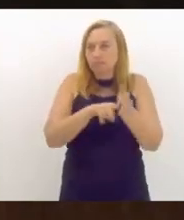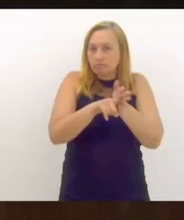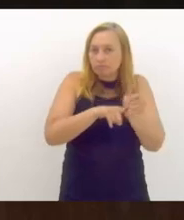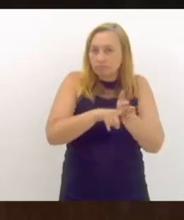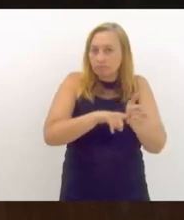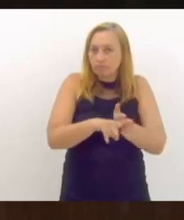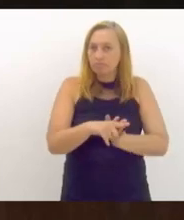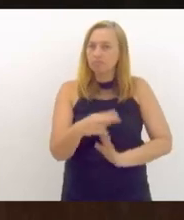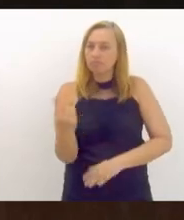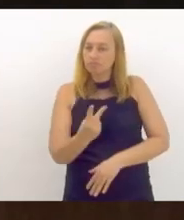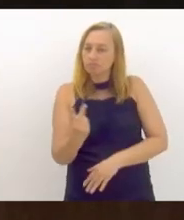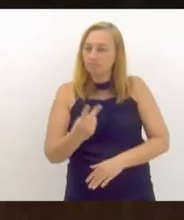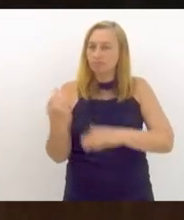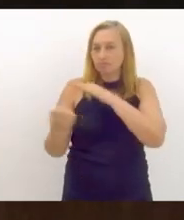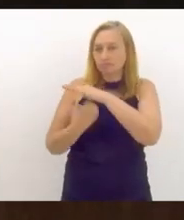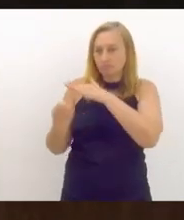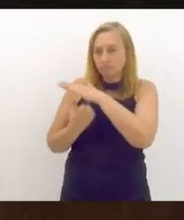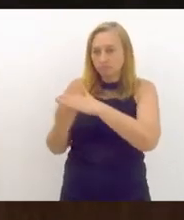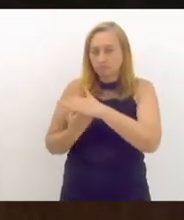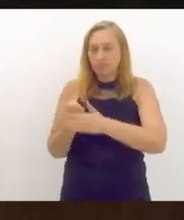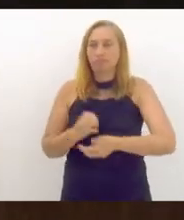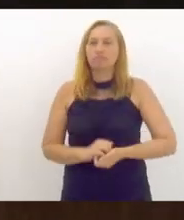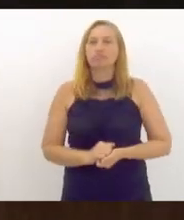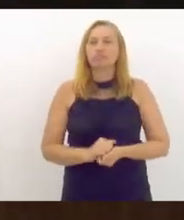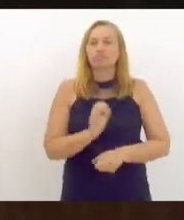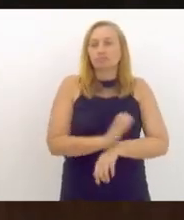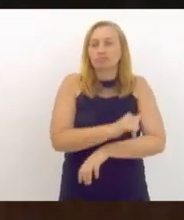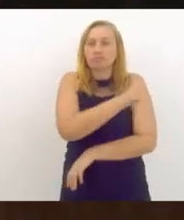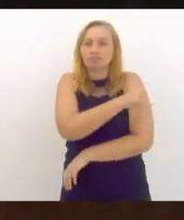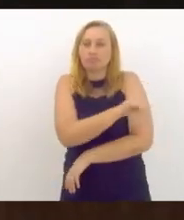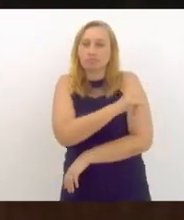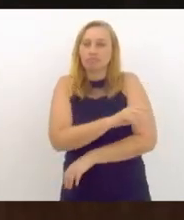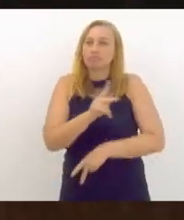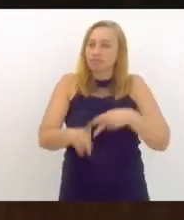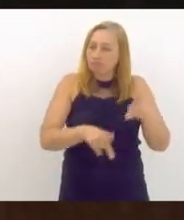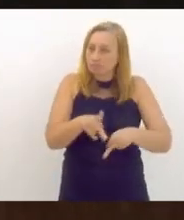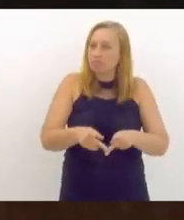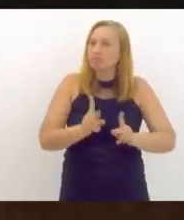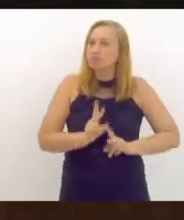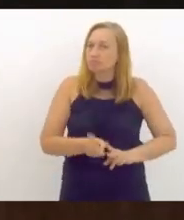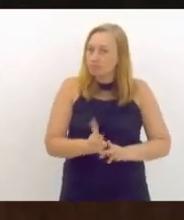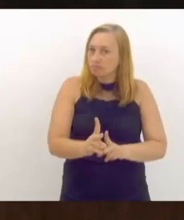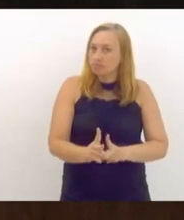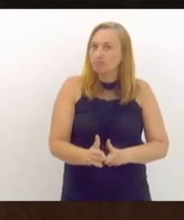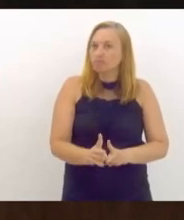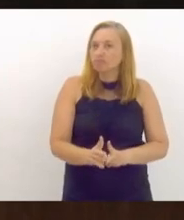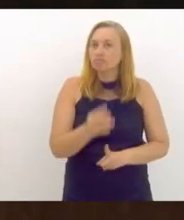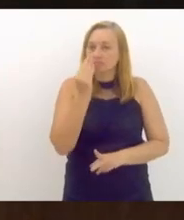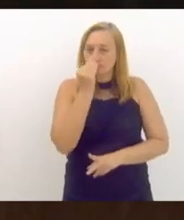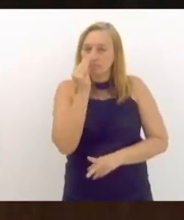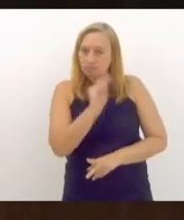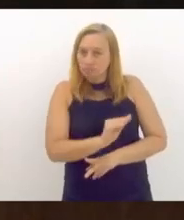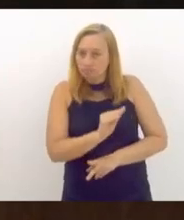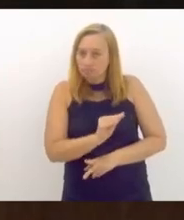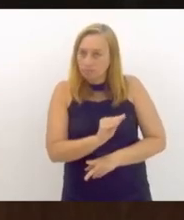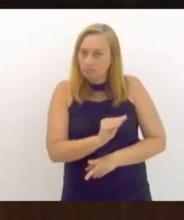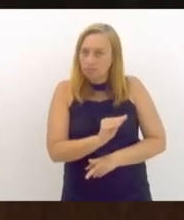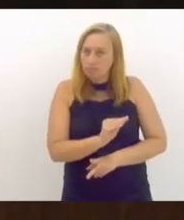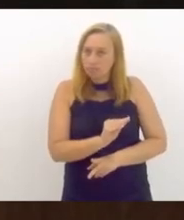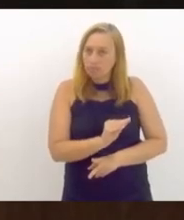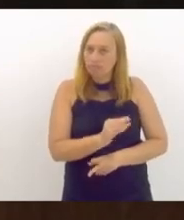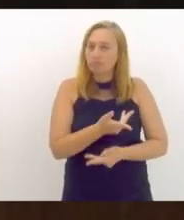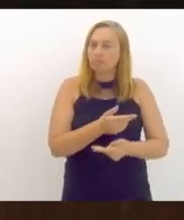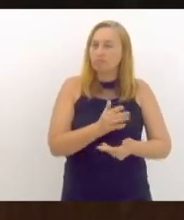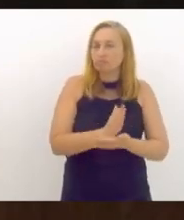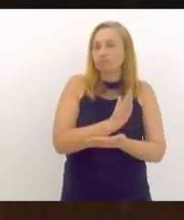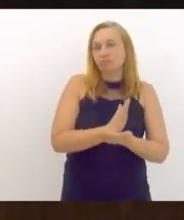duas concessionárias, a Enel e a Light, no Estado do Rio de Janeiro. O povo ainda continua sendo tratado com desrespeito, descaso e, muitas